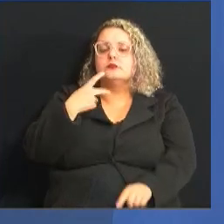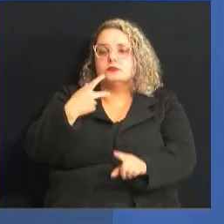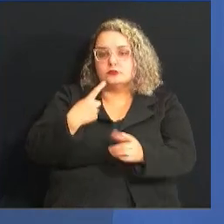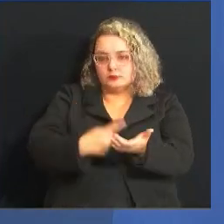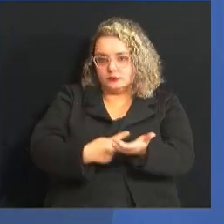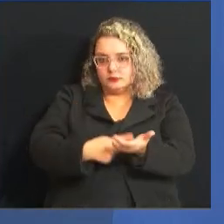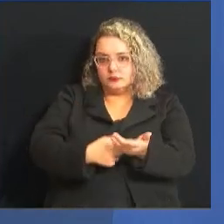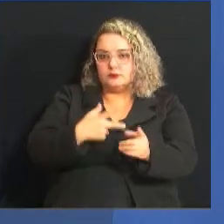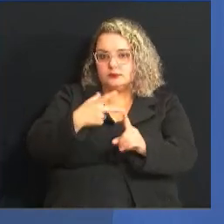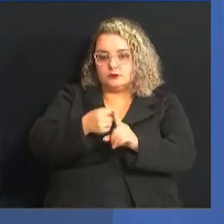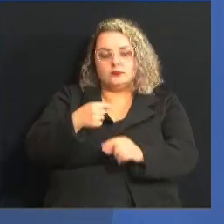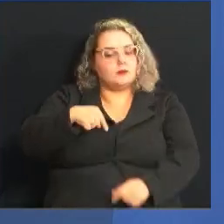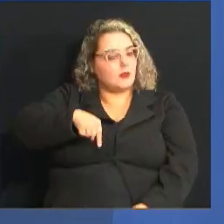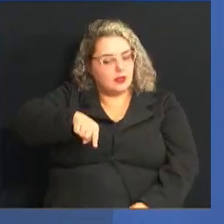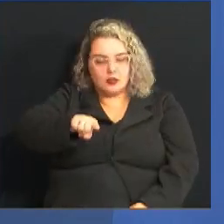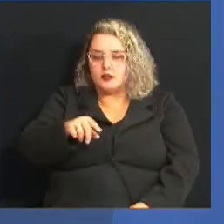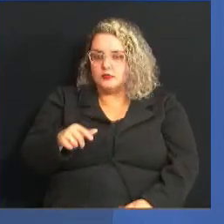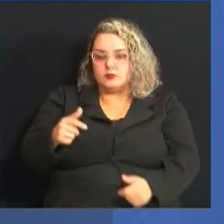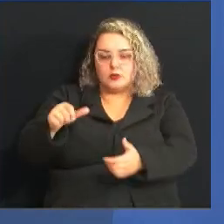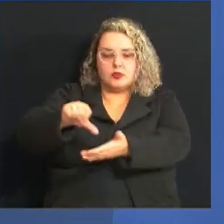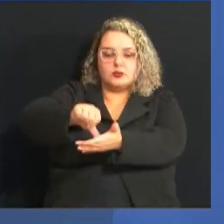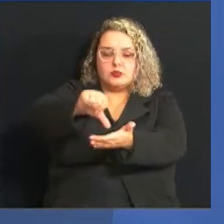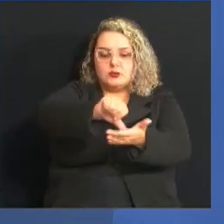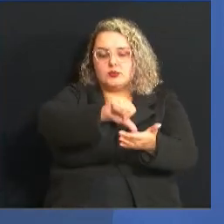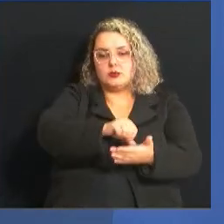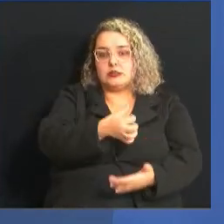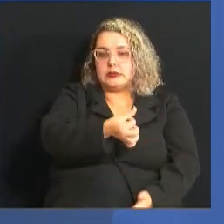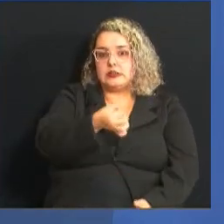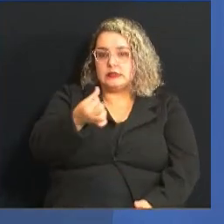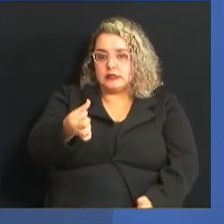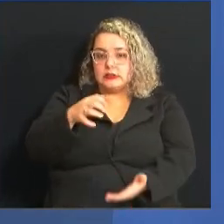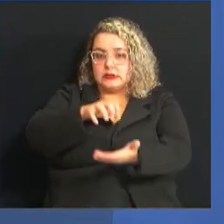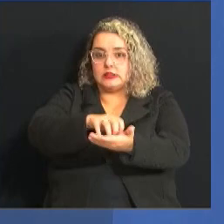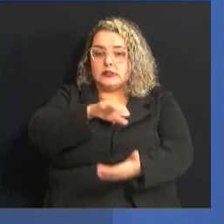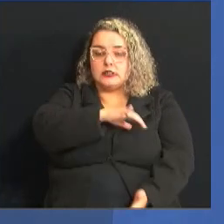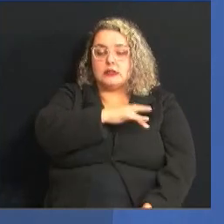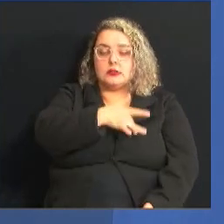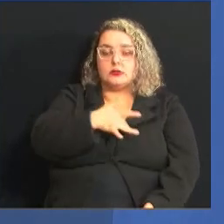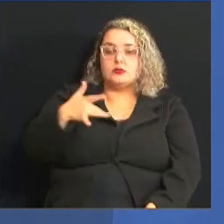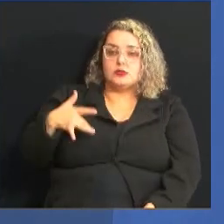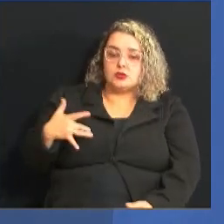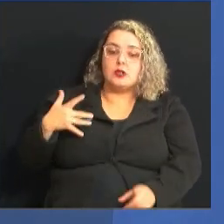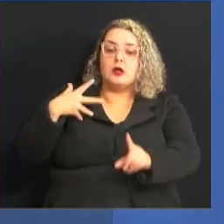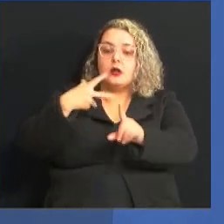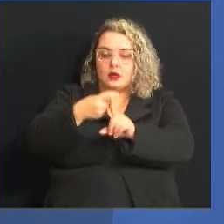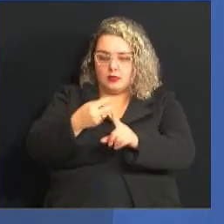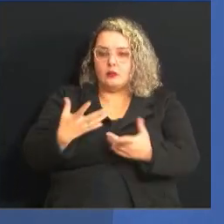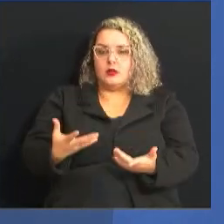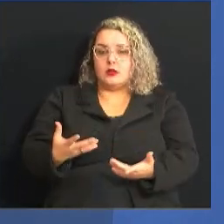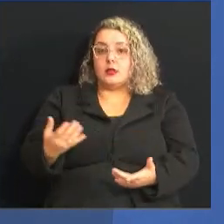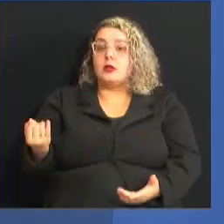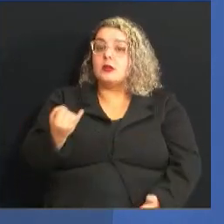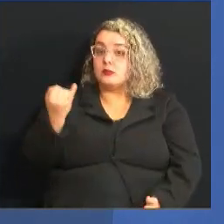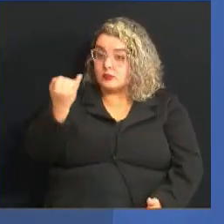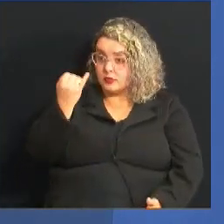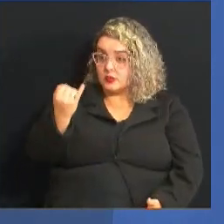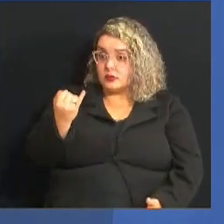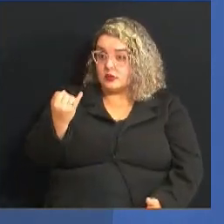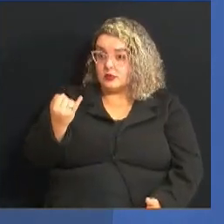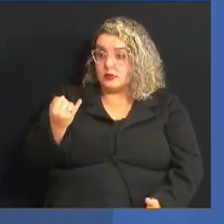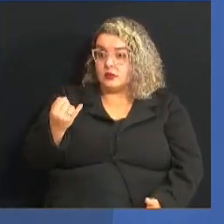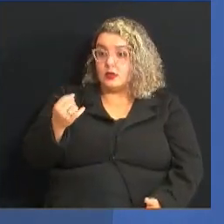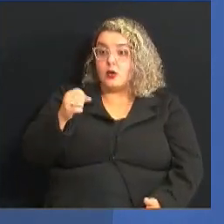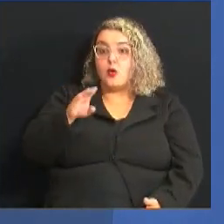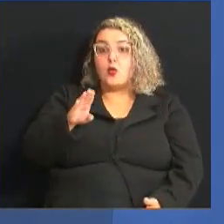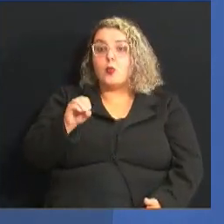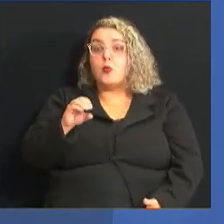basta você ir a um dos 66 centros de saúde que aplicam essa vacinação. Importante que só o CS Boa